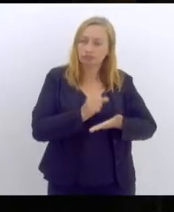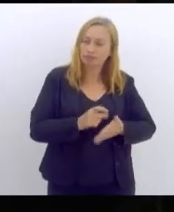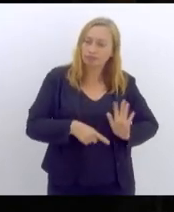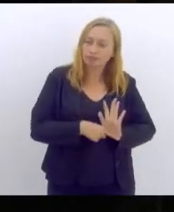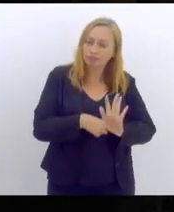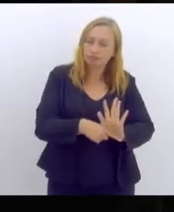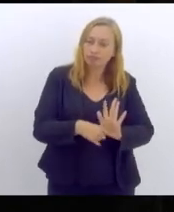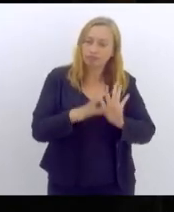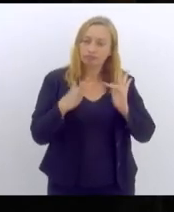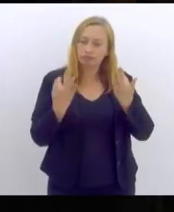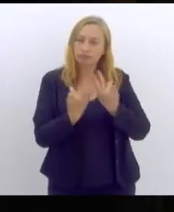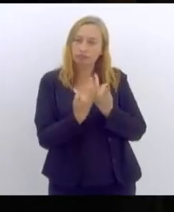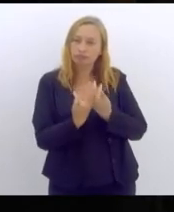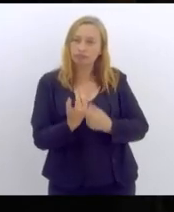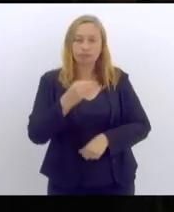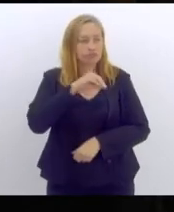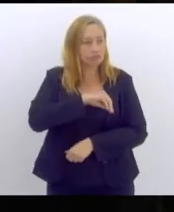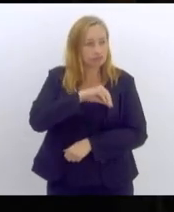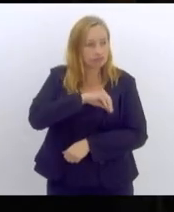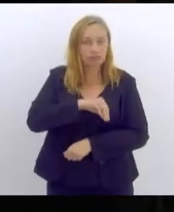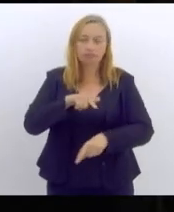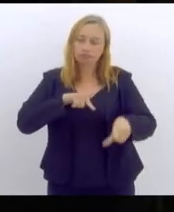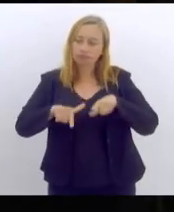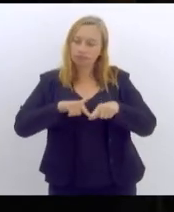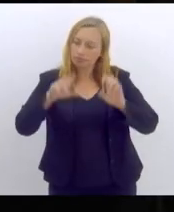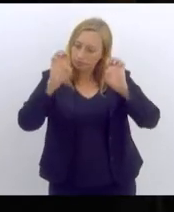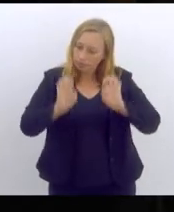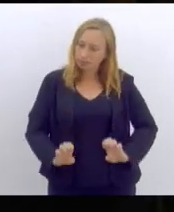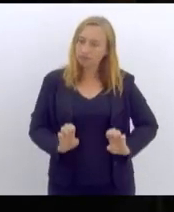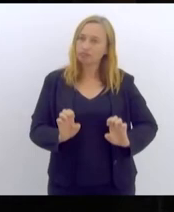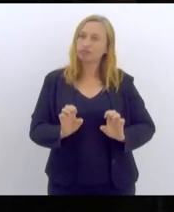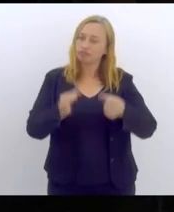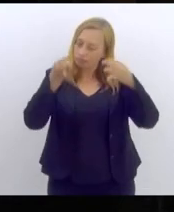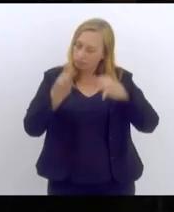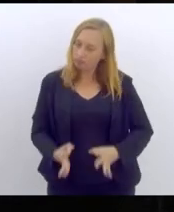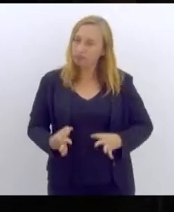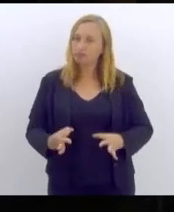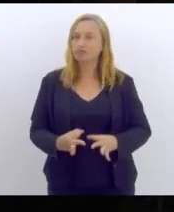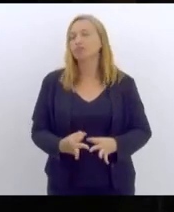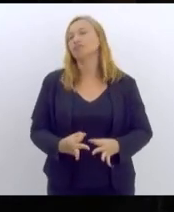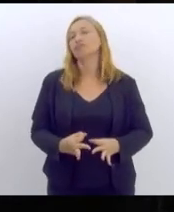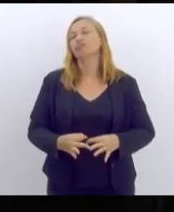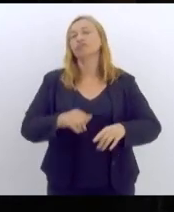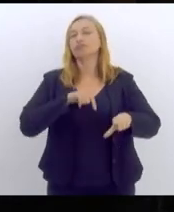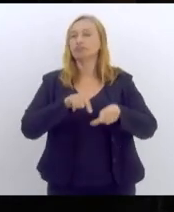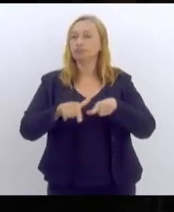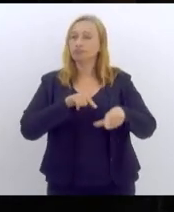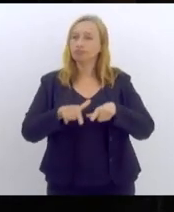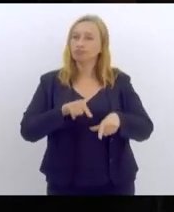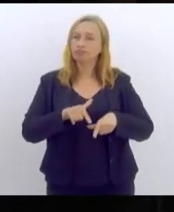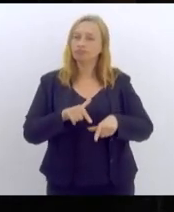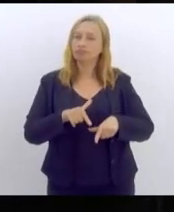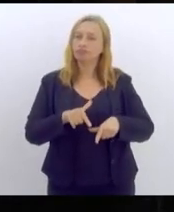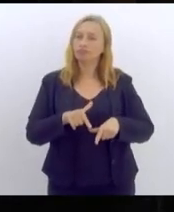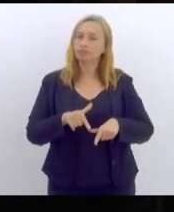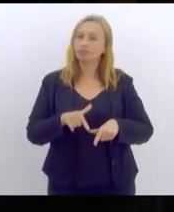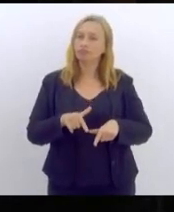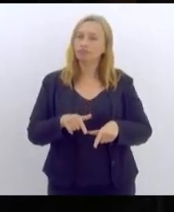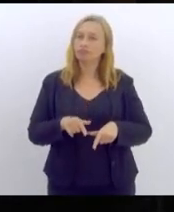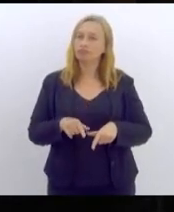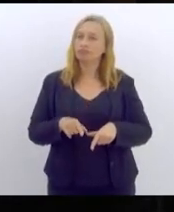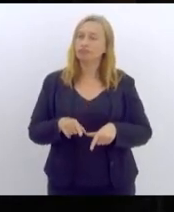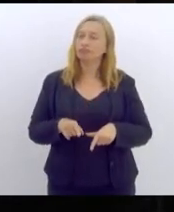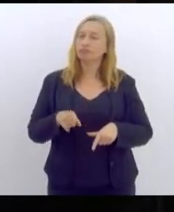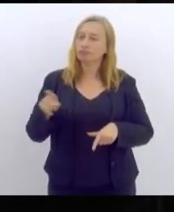seus filhos através do seu trabalho honesto, não é? Vindo de um emprego, não é?